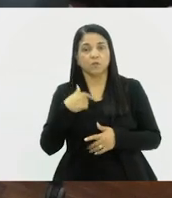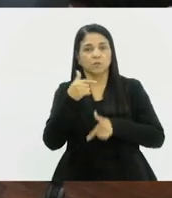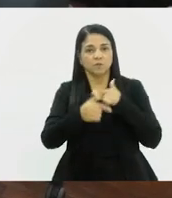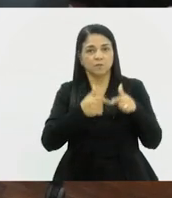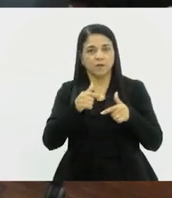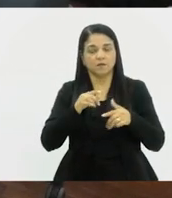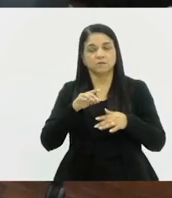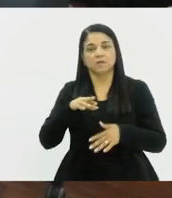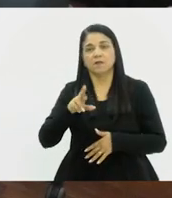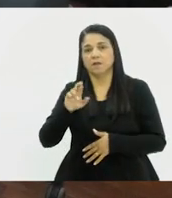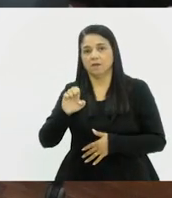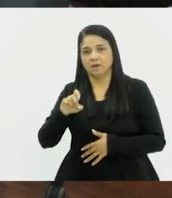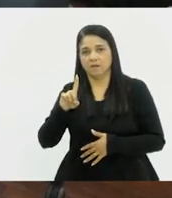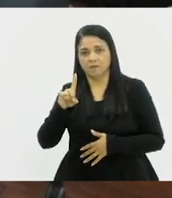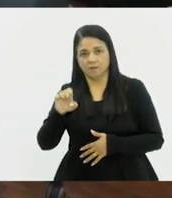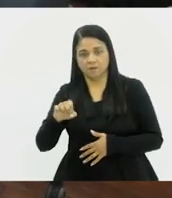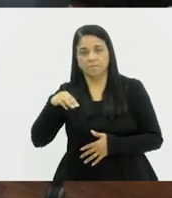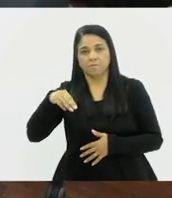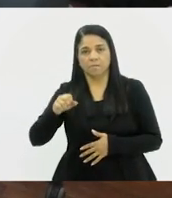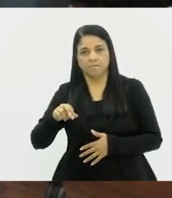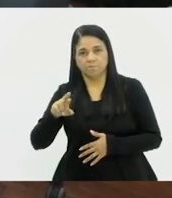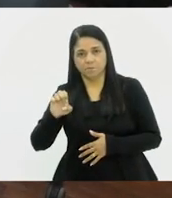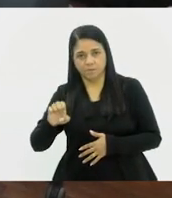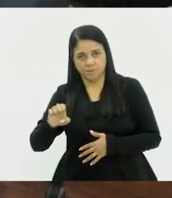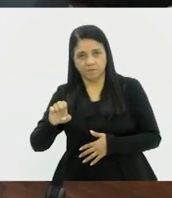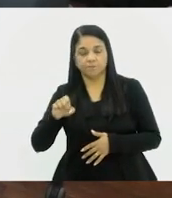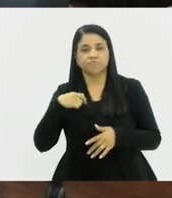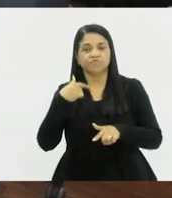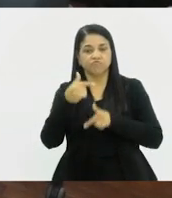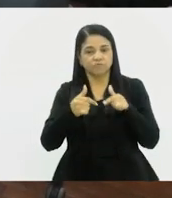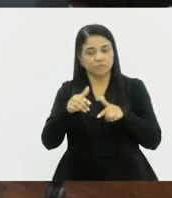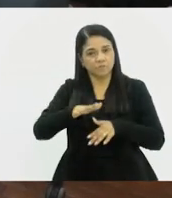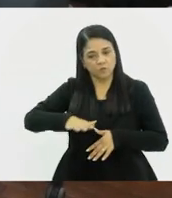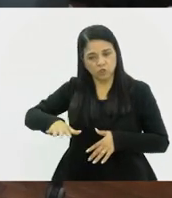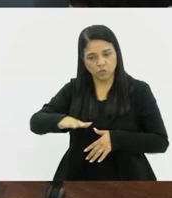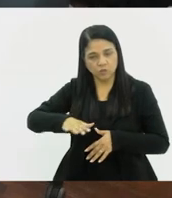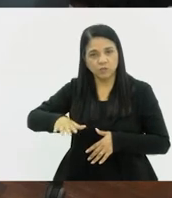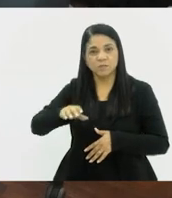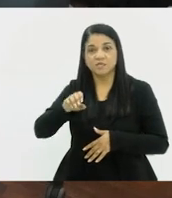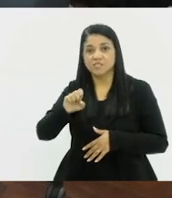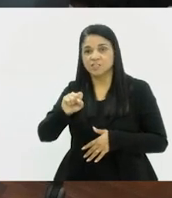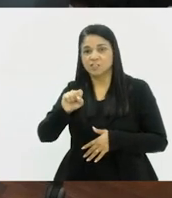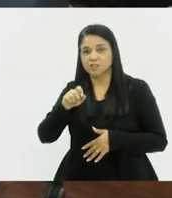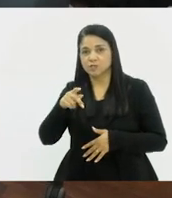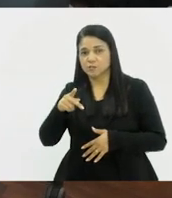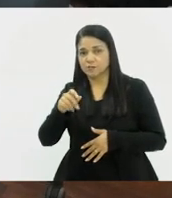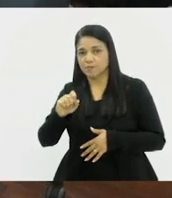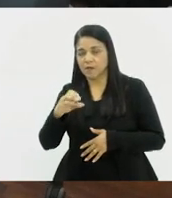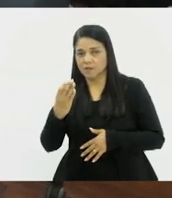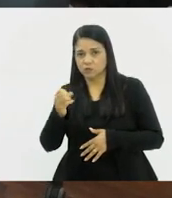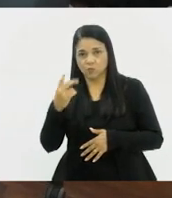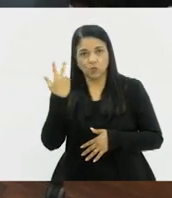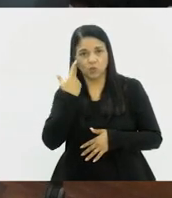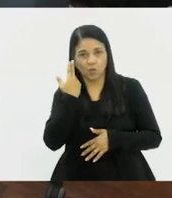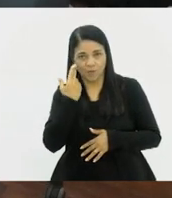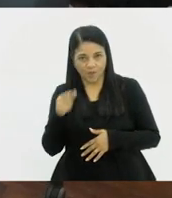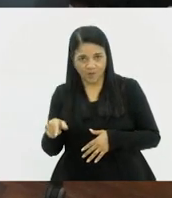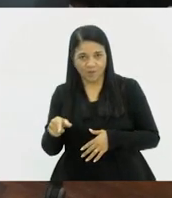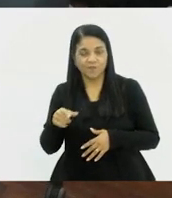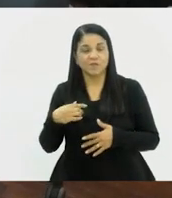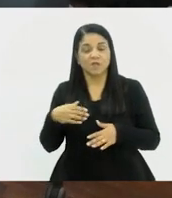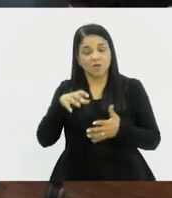R da Maré e faço um trabalho no espaço normal que é uma um centro de de